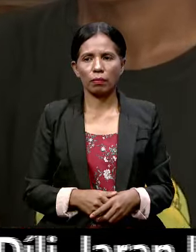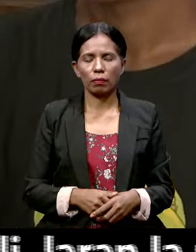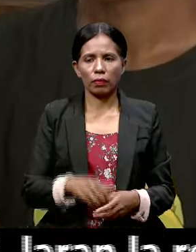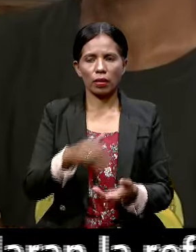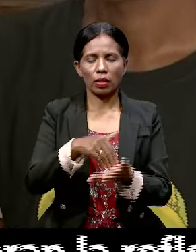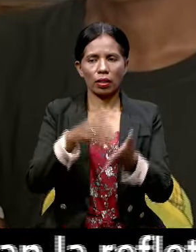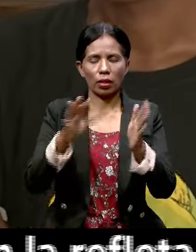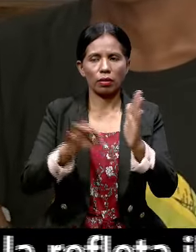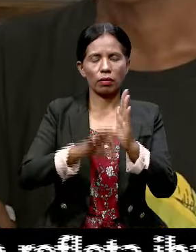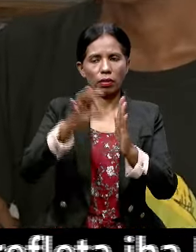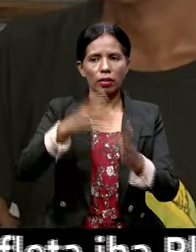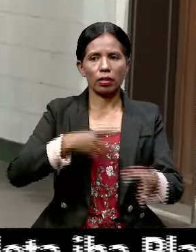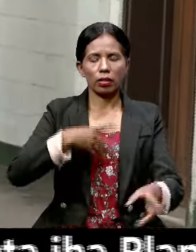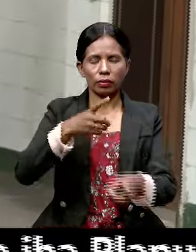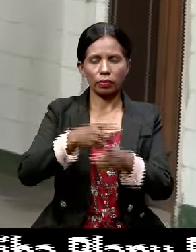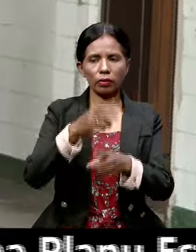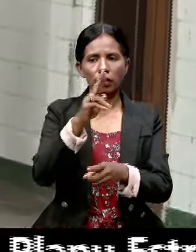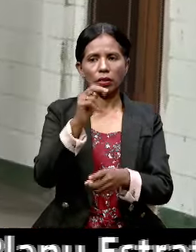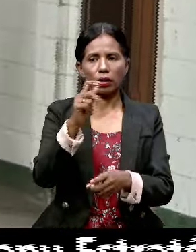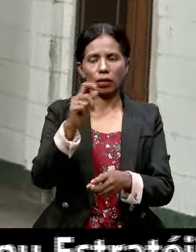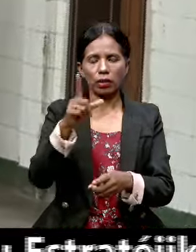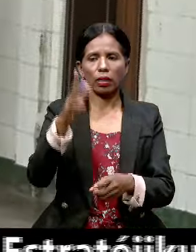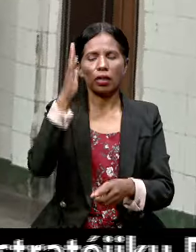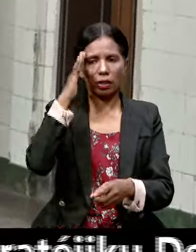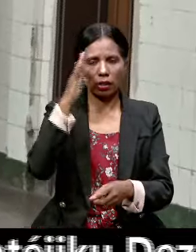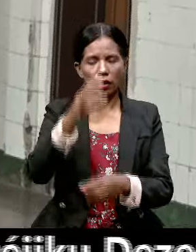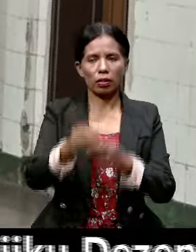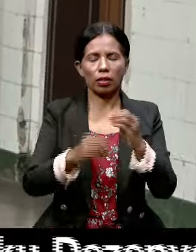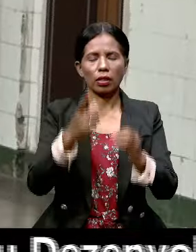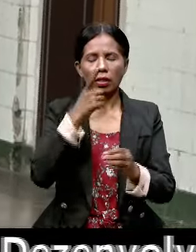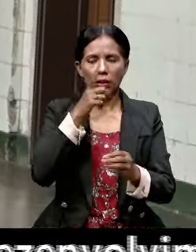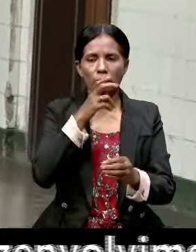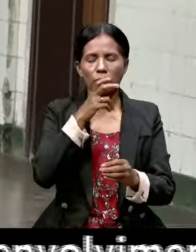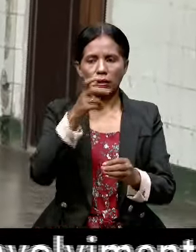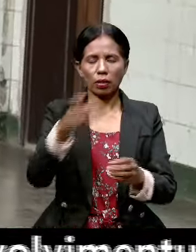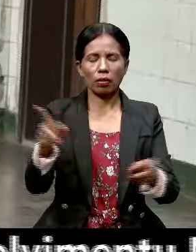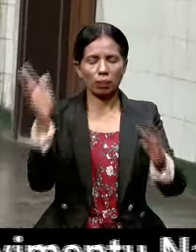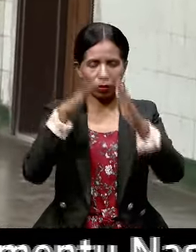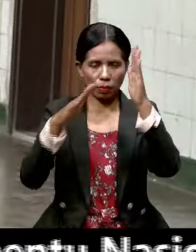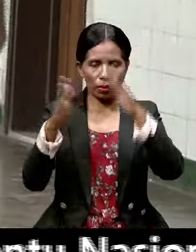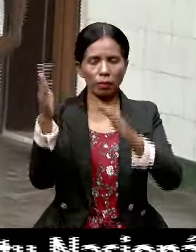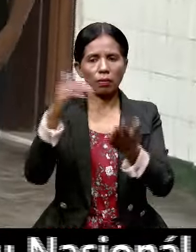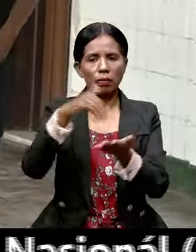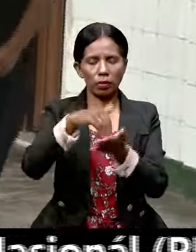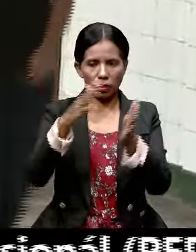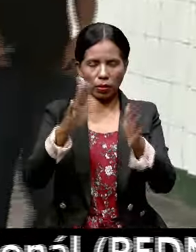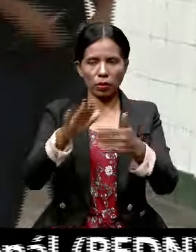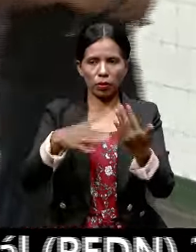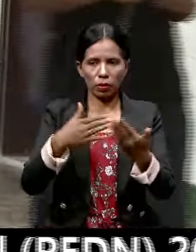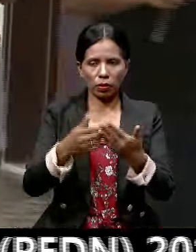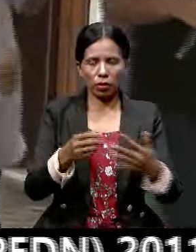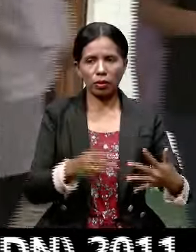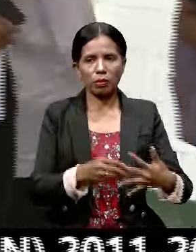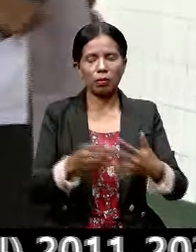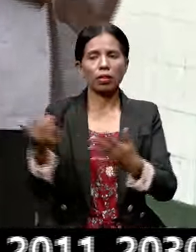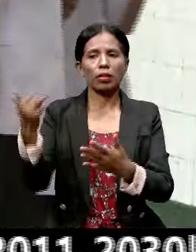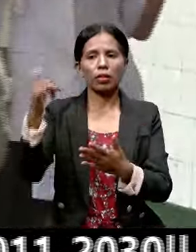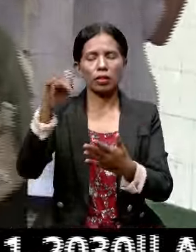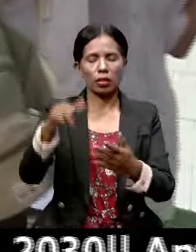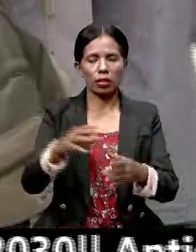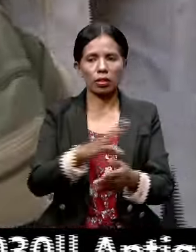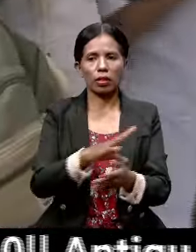estudante faculdade de direito UNT reconhece língua portuguesa se sai problema ba estudante sira liu liu ba sira ne